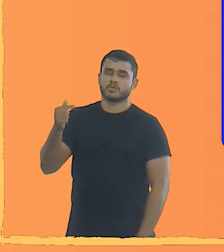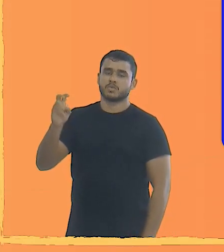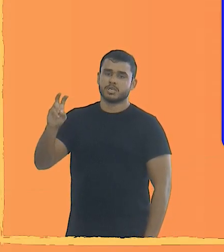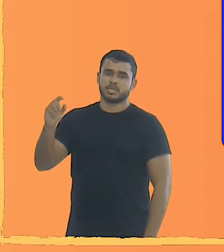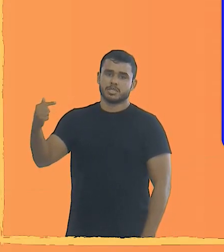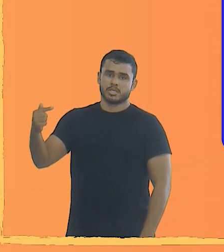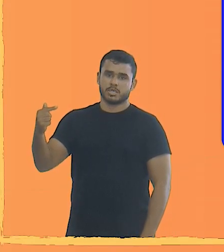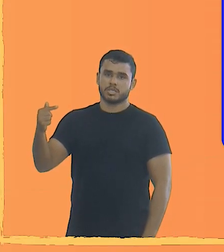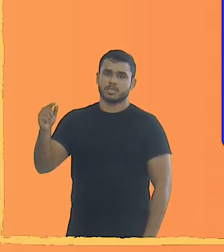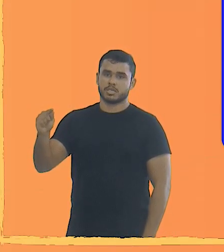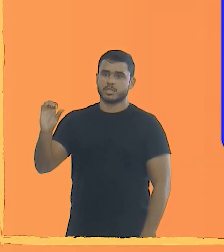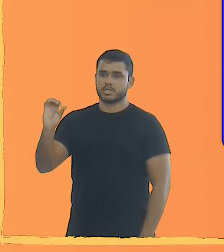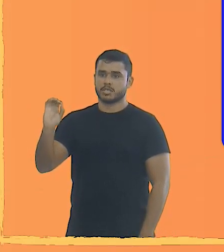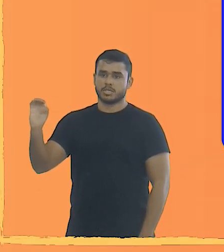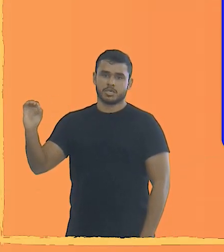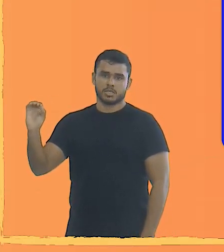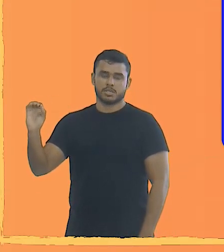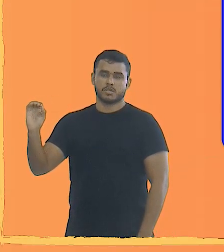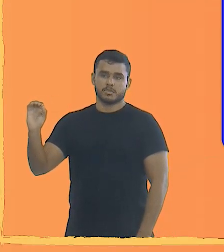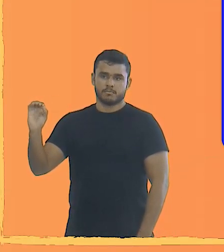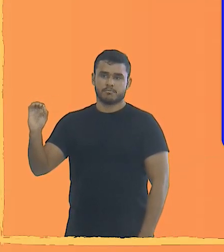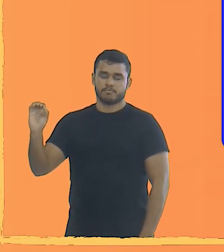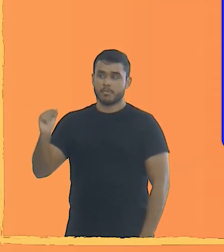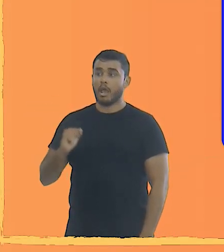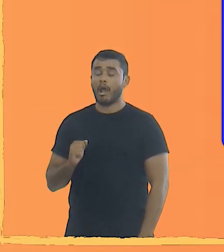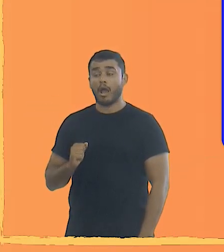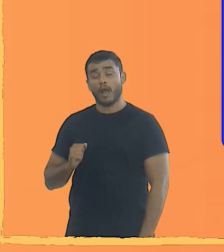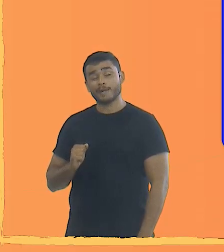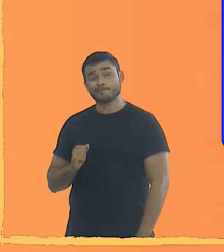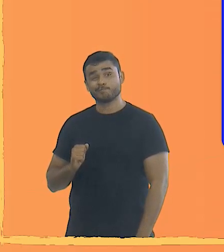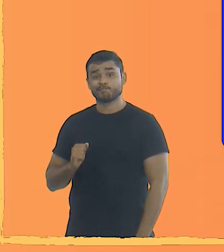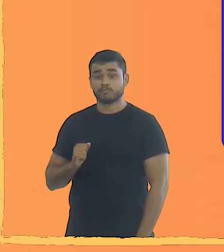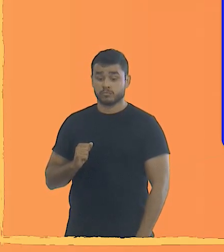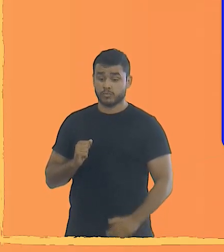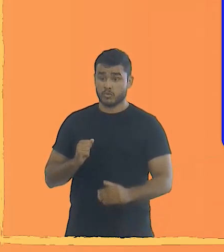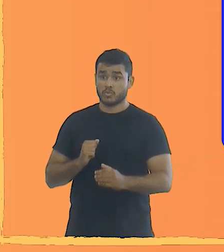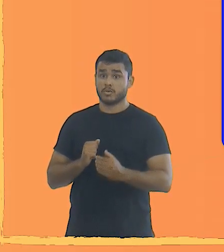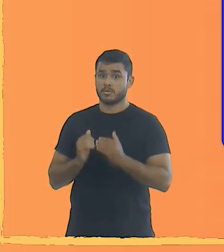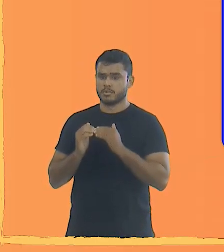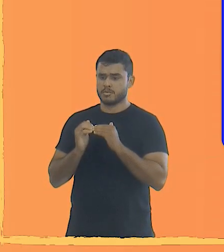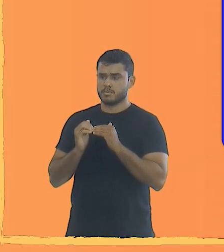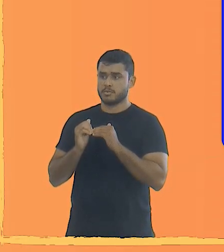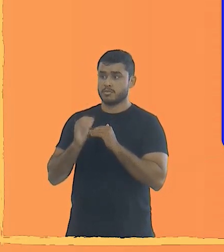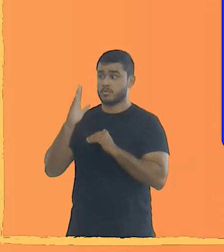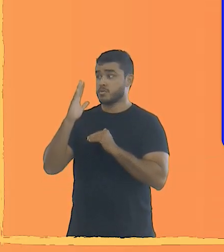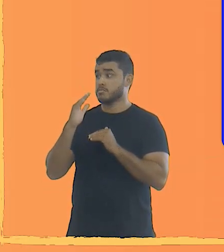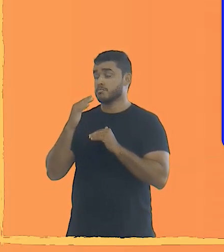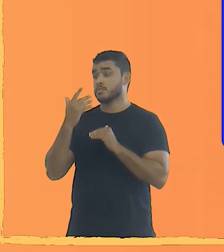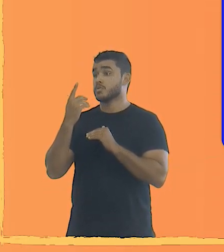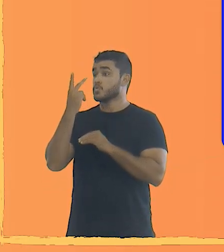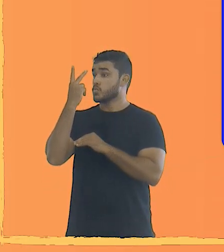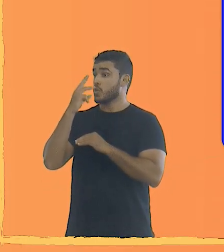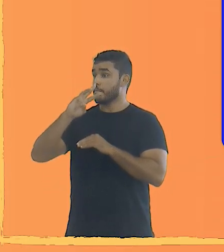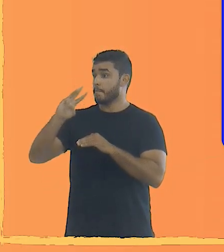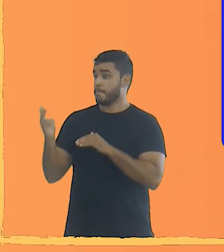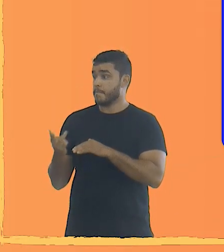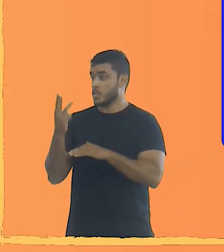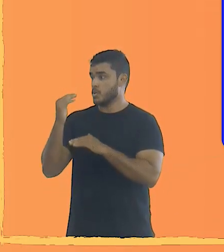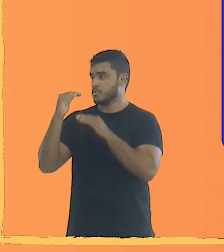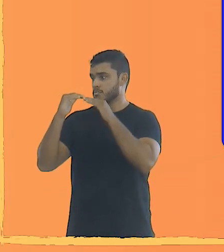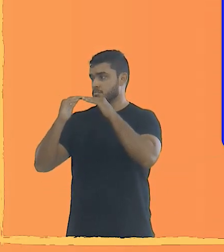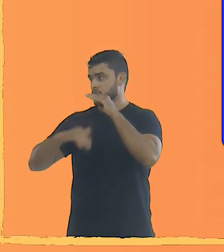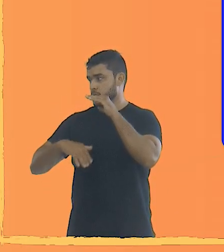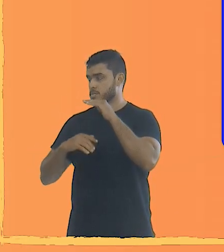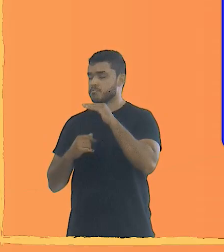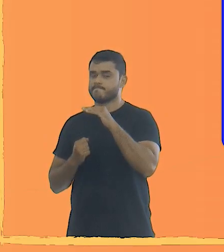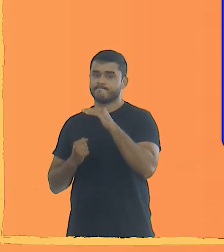1.757.600 é superior à quantidade esperada. Mas tem que ser inferior ao dobro, inferior a 2 milhões. Então a única alternativa